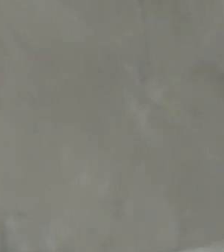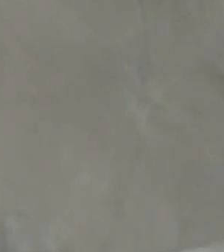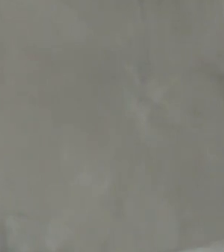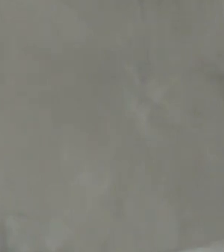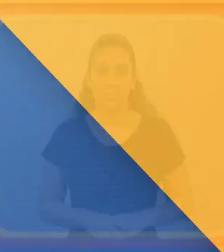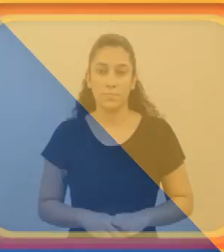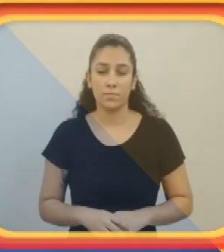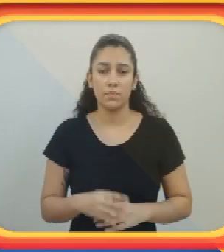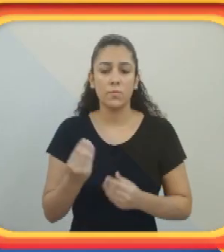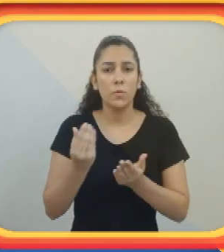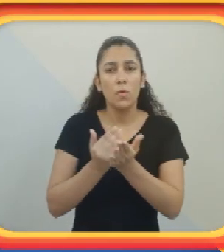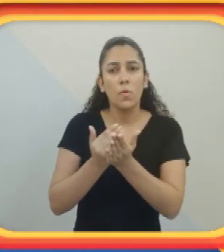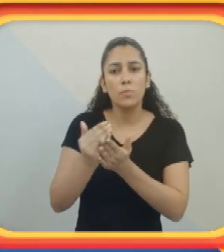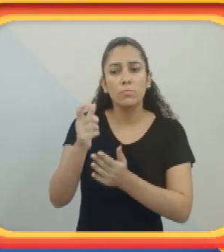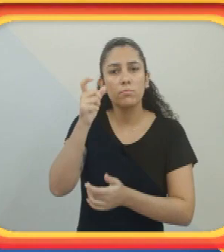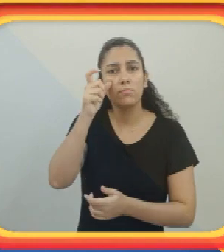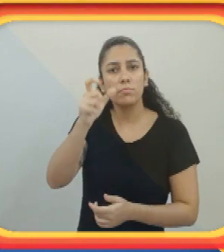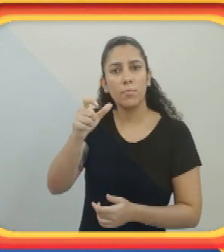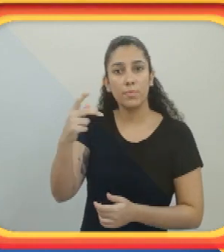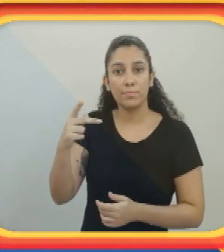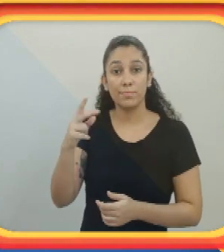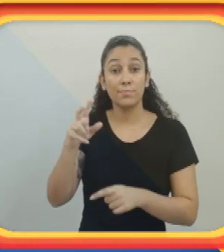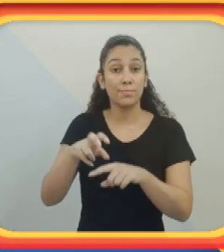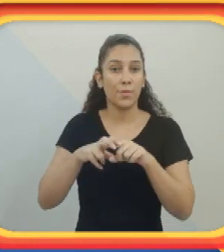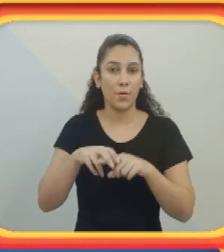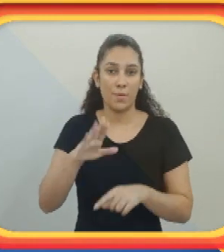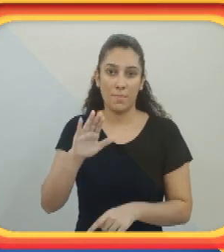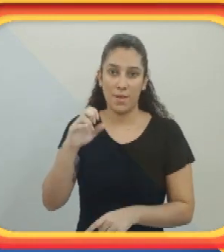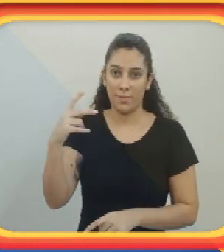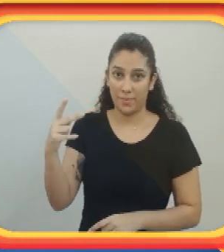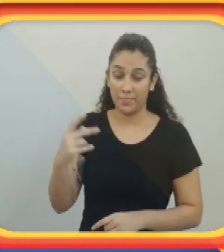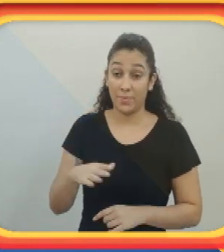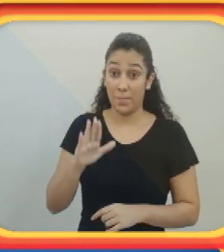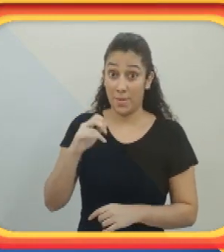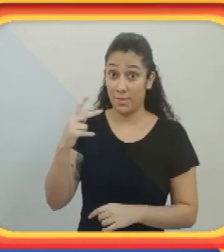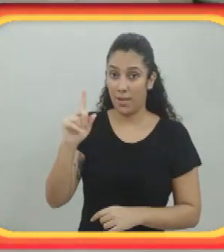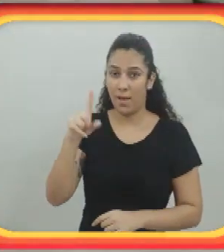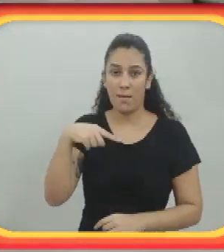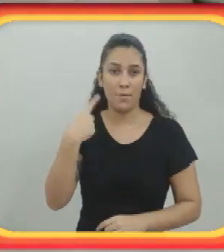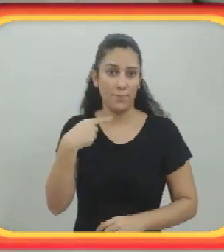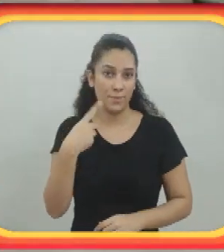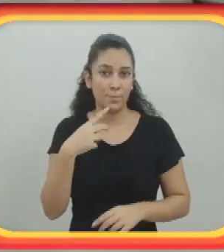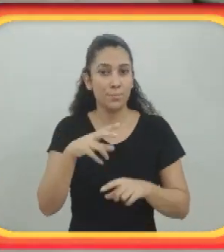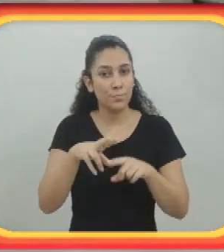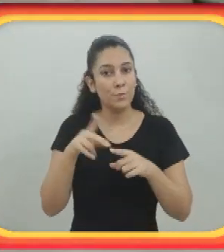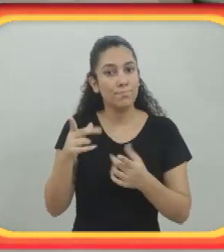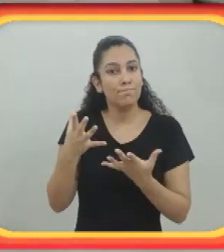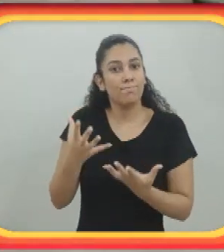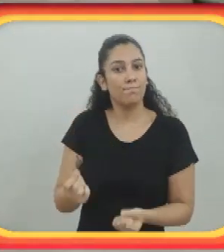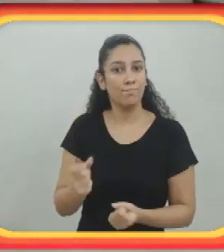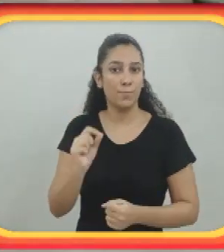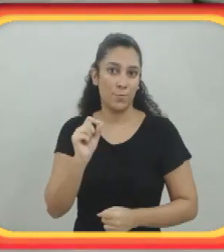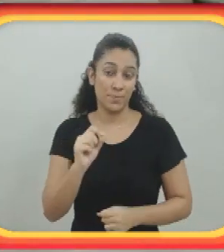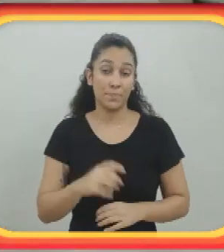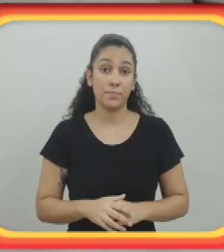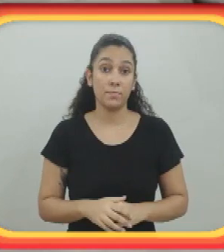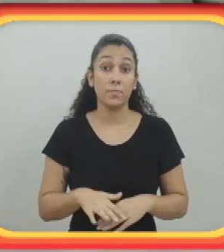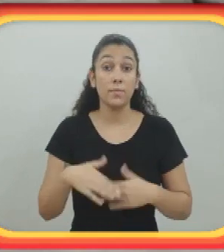hoje. O interesse dele veio por causa da mãe. A mãe é advogada, né? Então, conforme ele falou, ele chegou